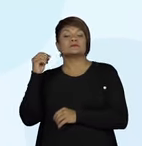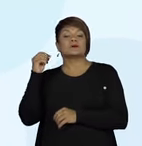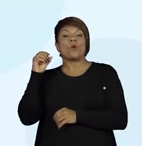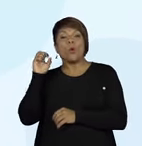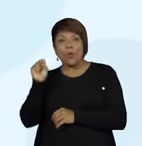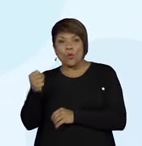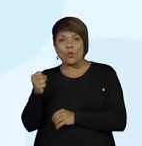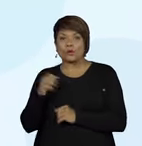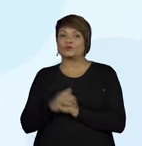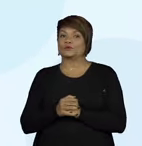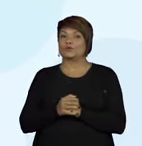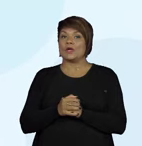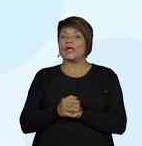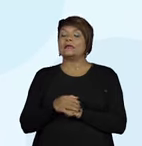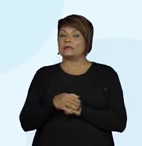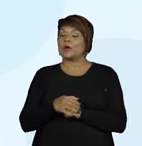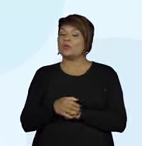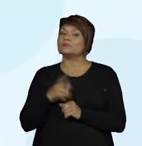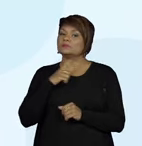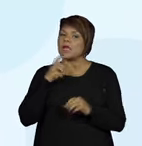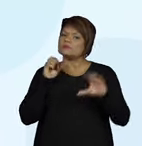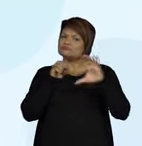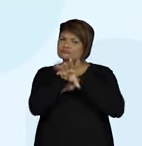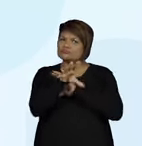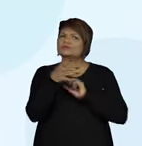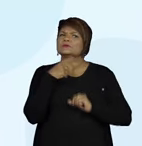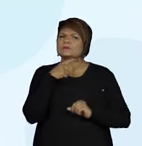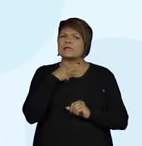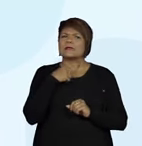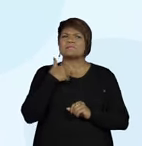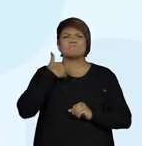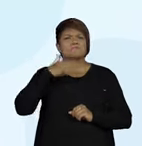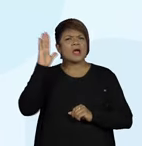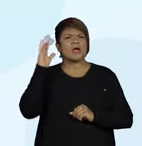inscritos, uma das maiores audiências